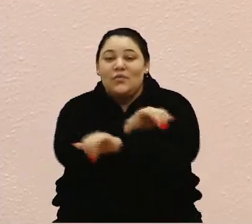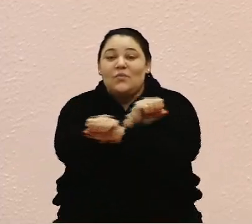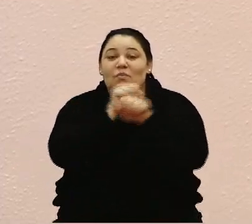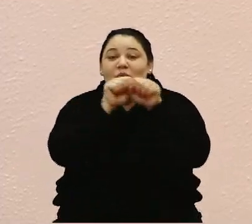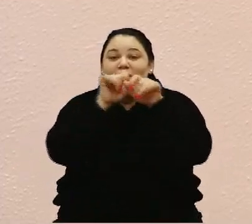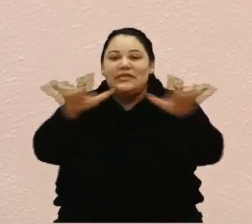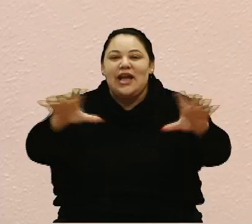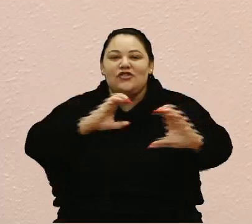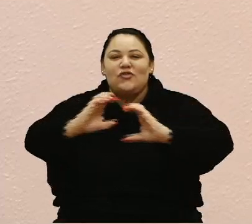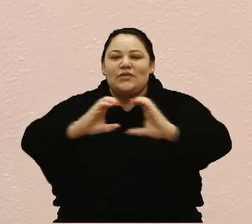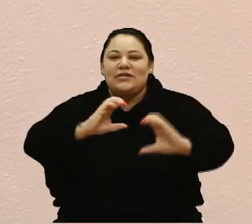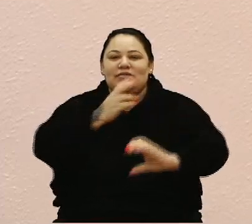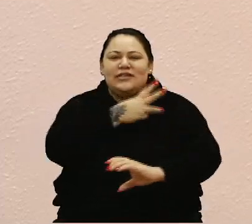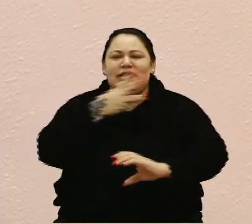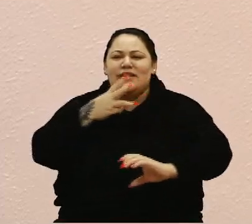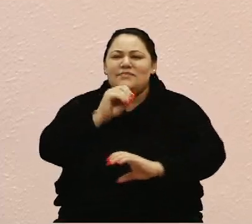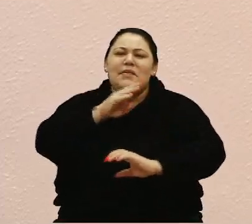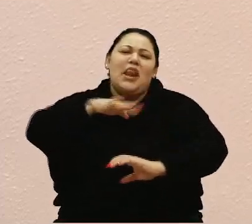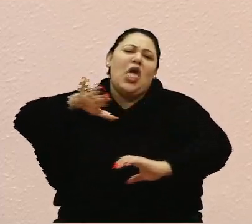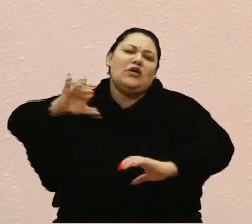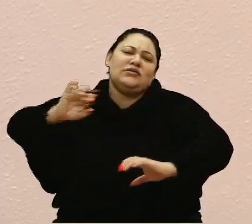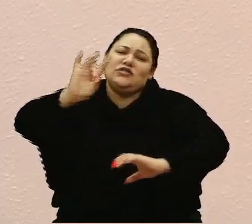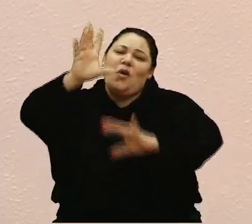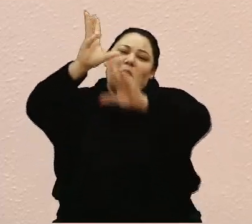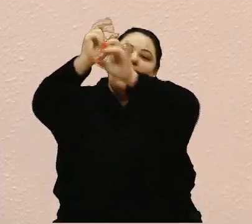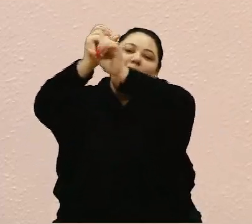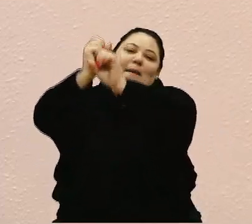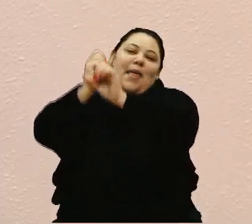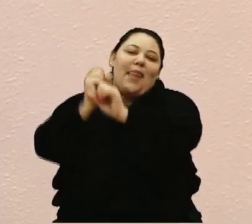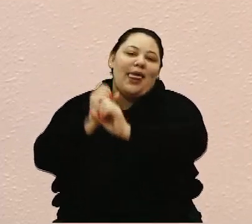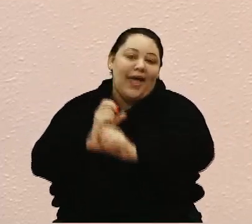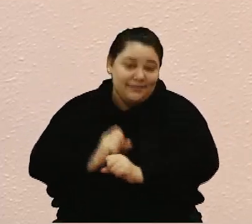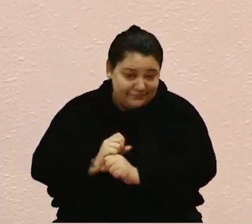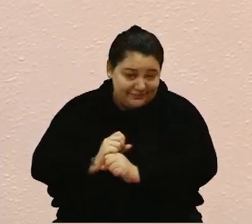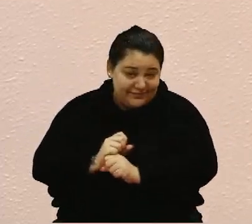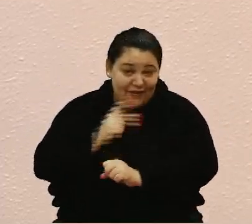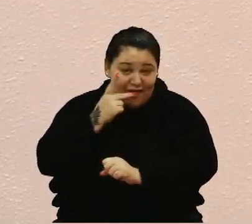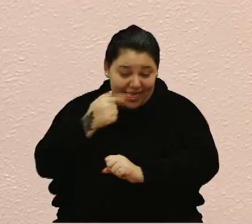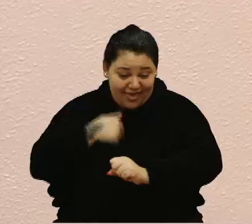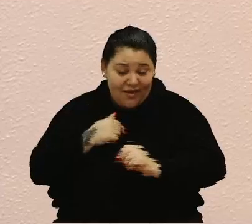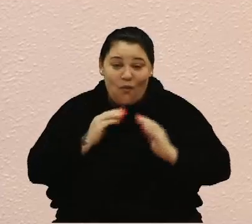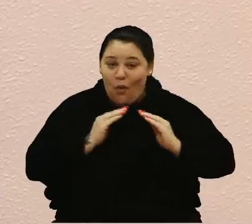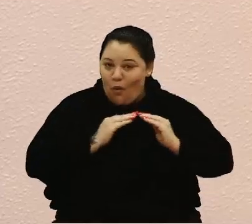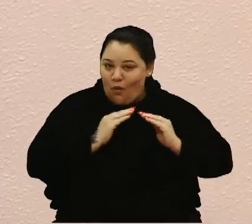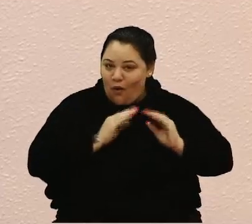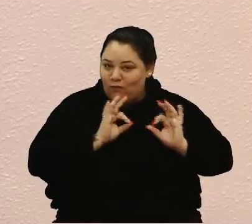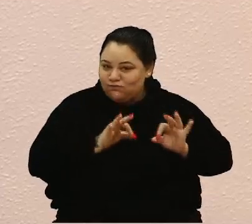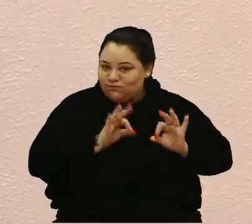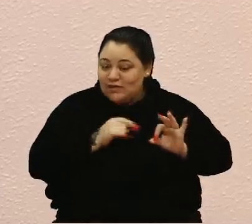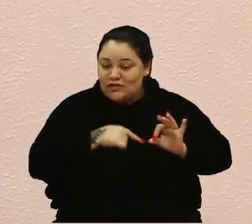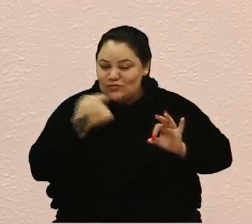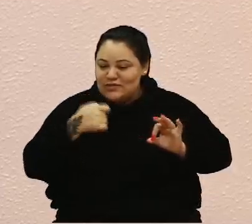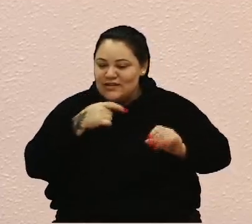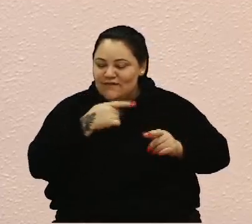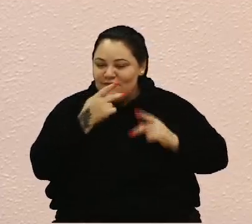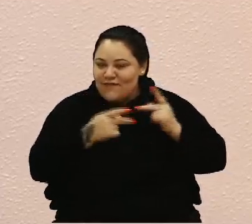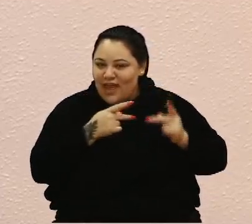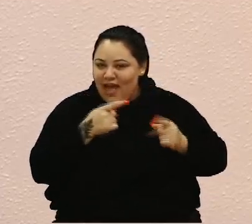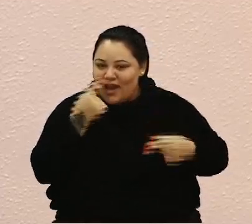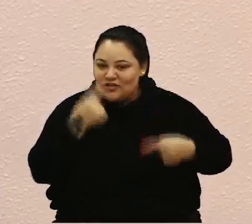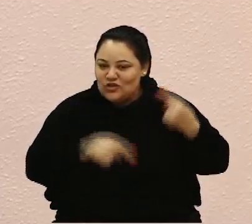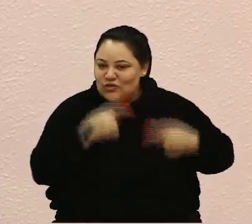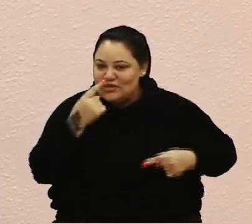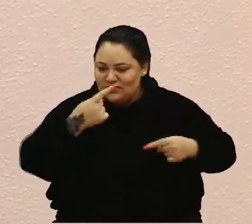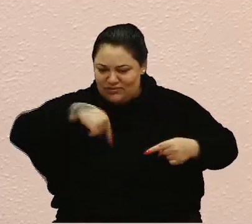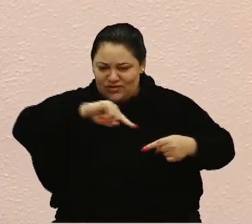bi. Então é só calcular. Então, quando a gente fala, e eu concordo, acho que nós temos que fazer esse debate, e nós estamos num